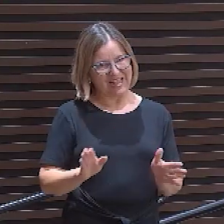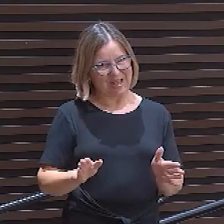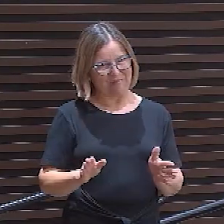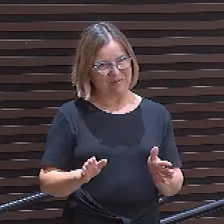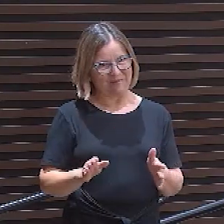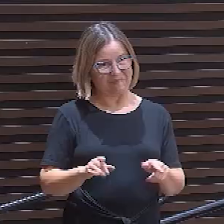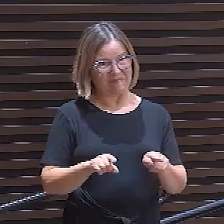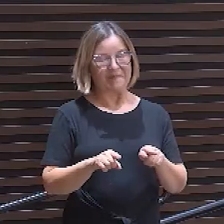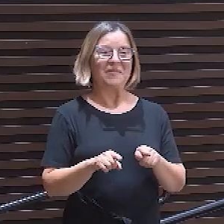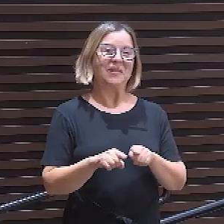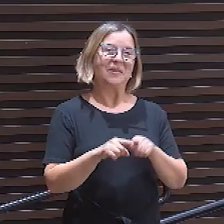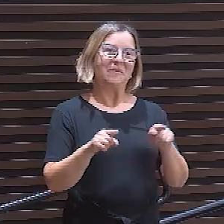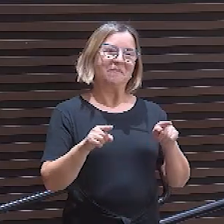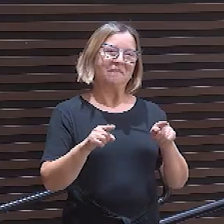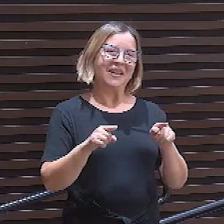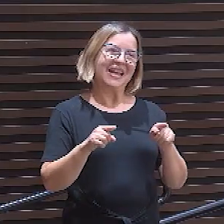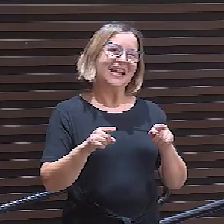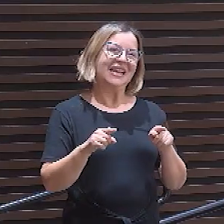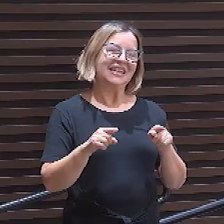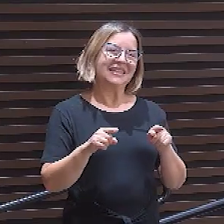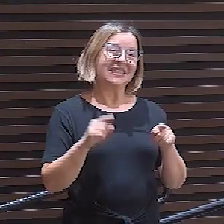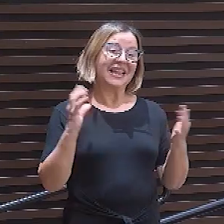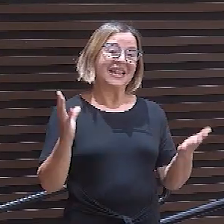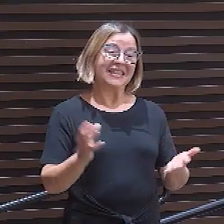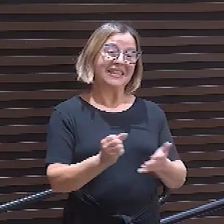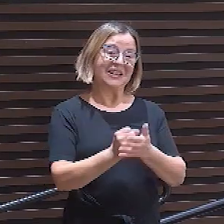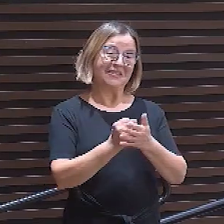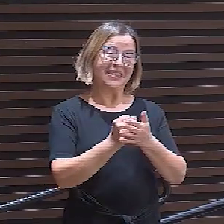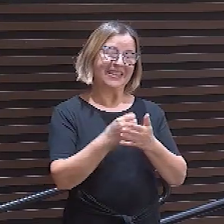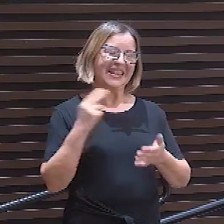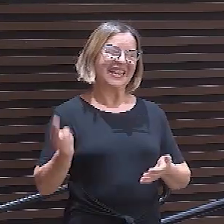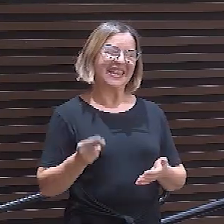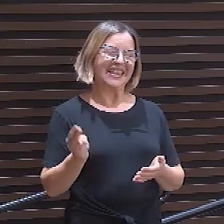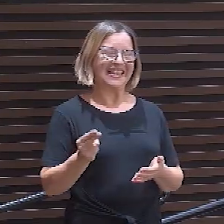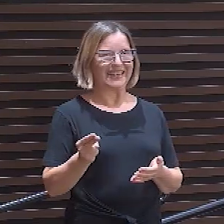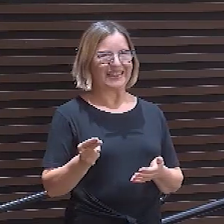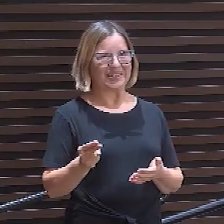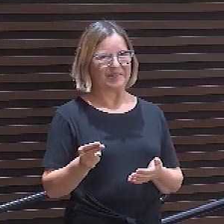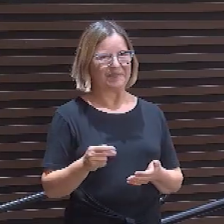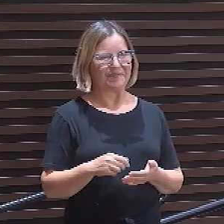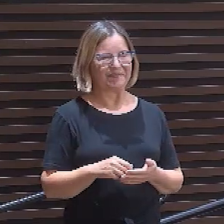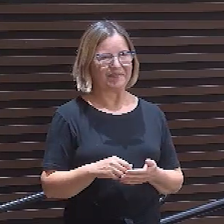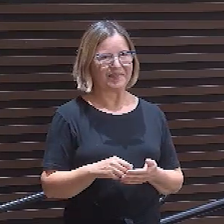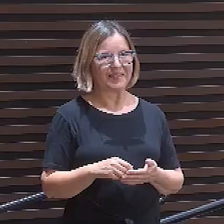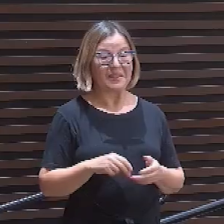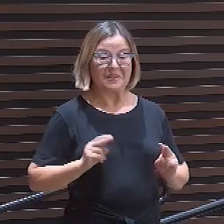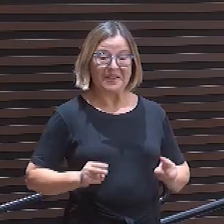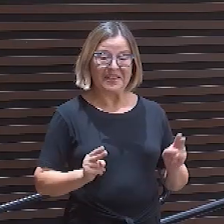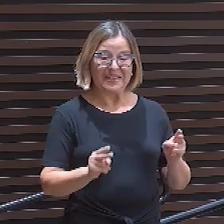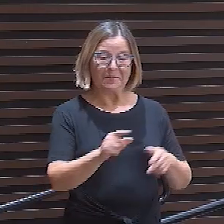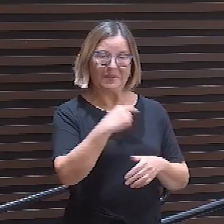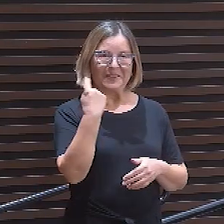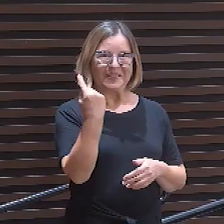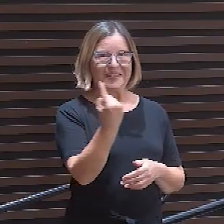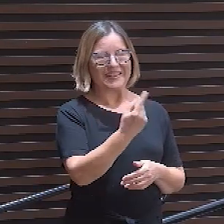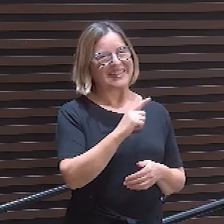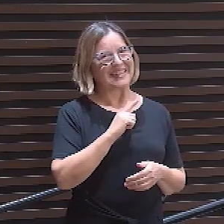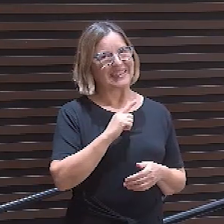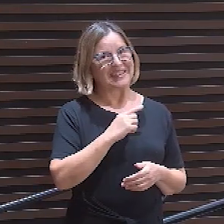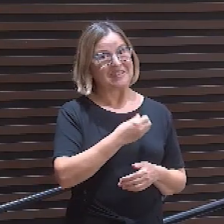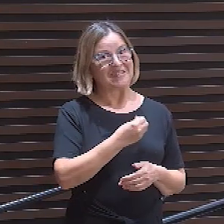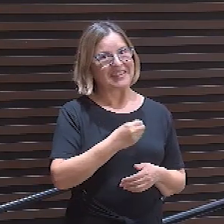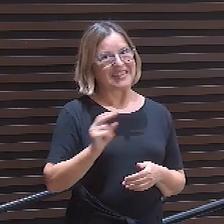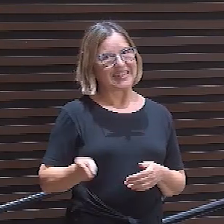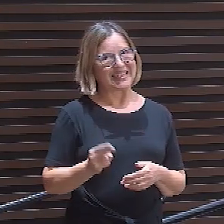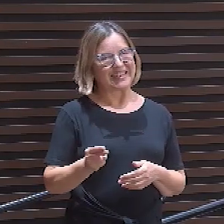vai acabar, aquilo ali é para sempre. Nós temos uma vida eterna. Fé